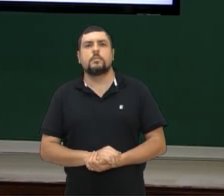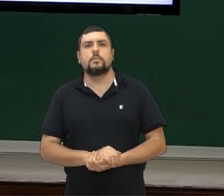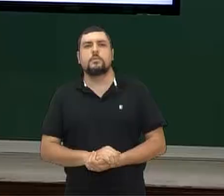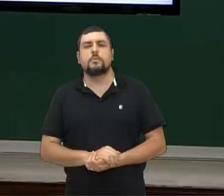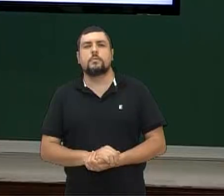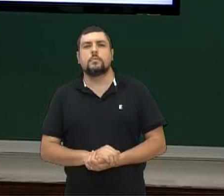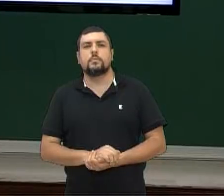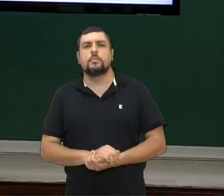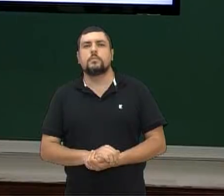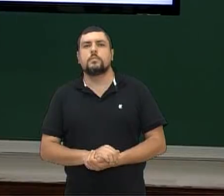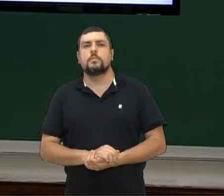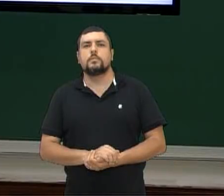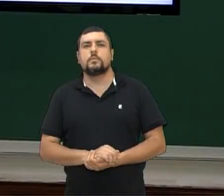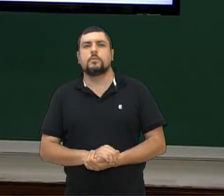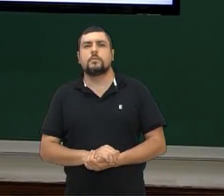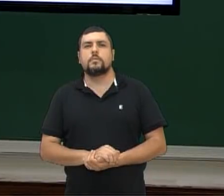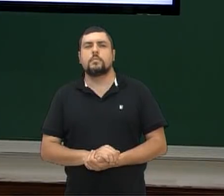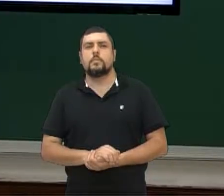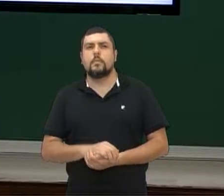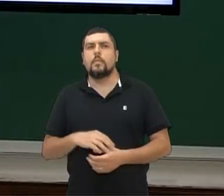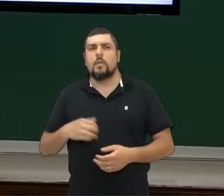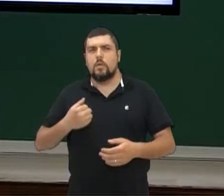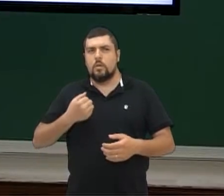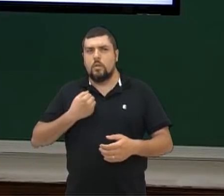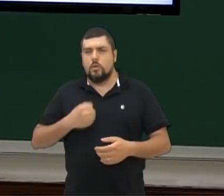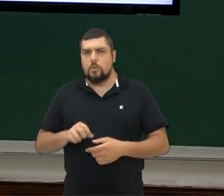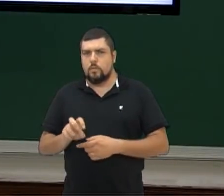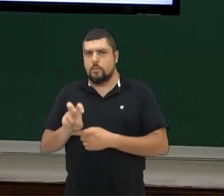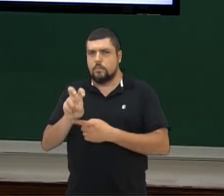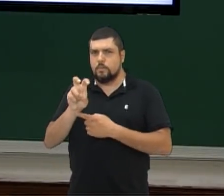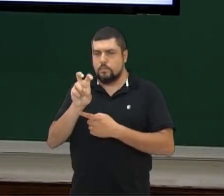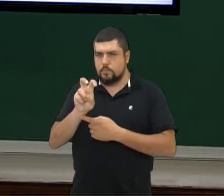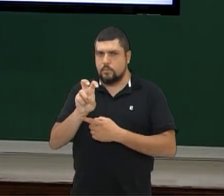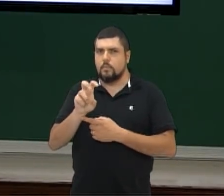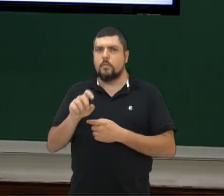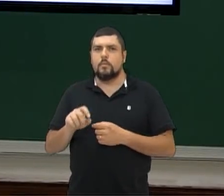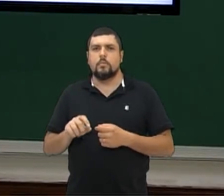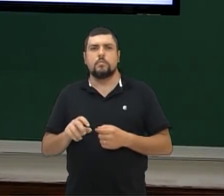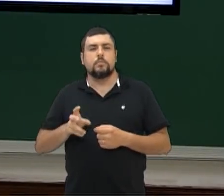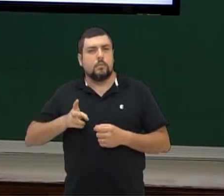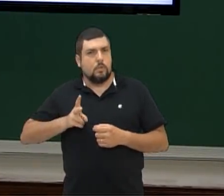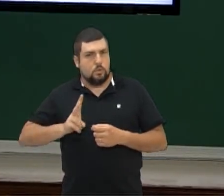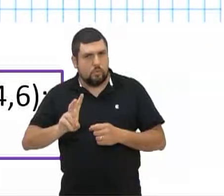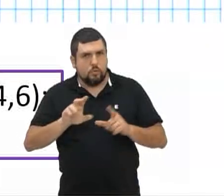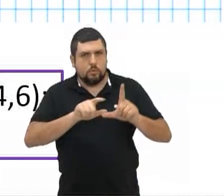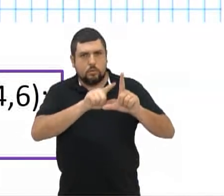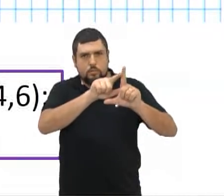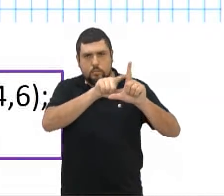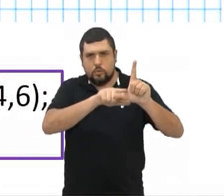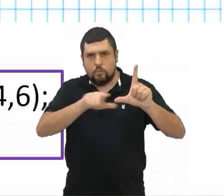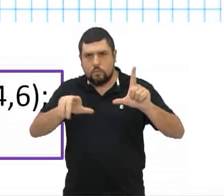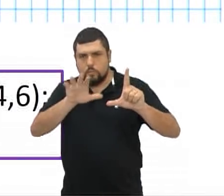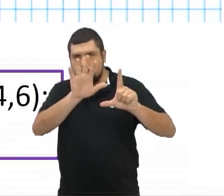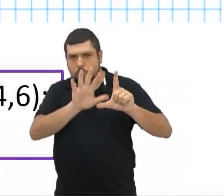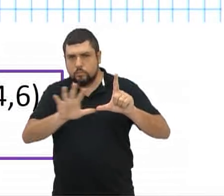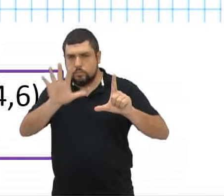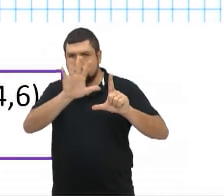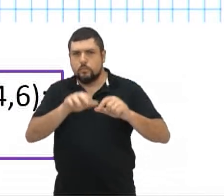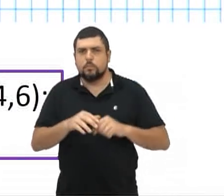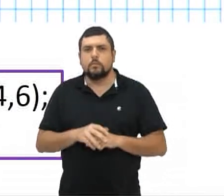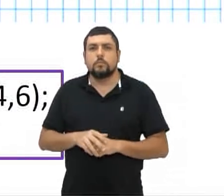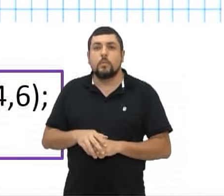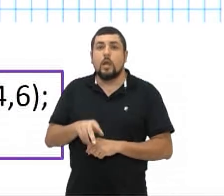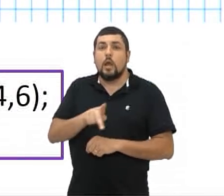No exercício 5, vamos continuar ali trabalhando com o plano cartesiano. A professora